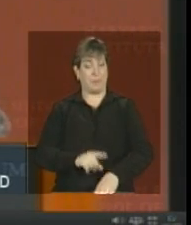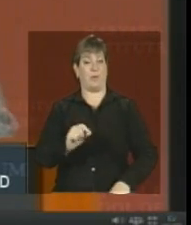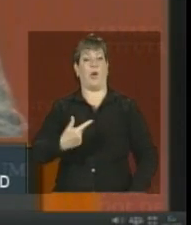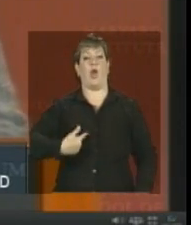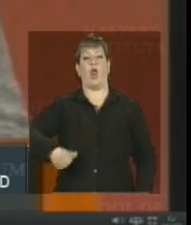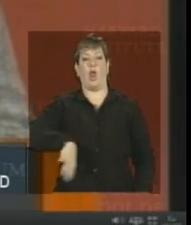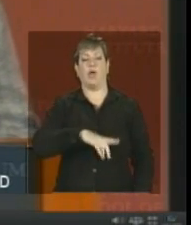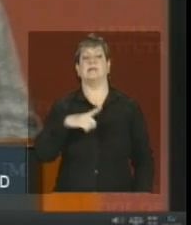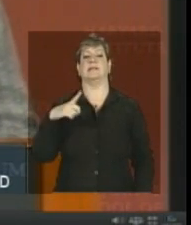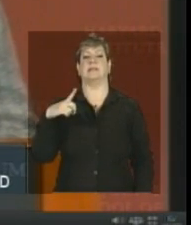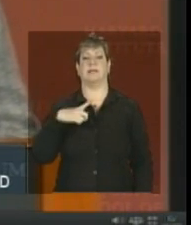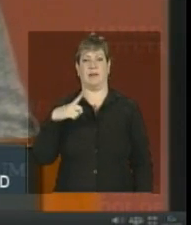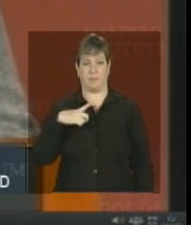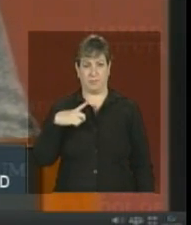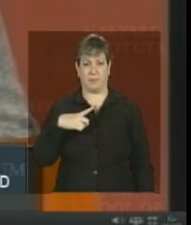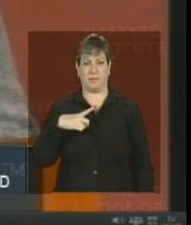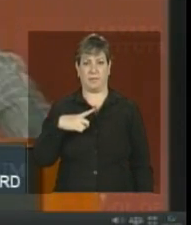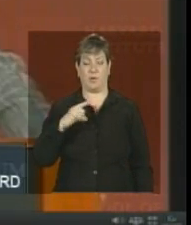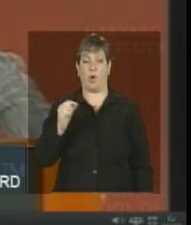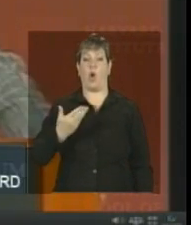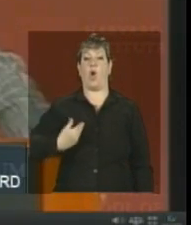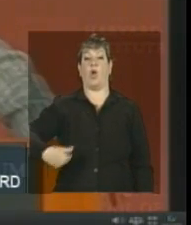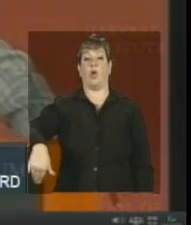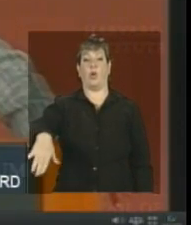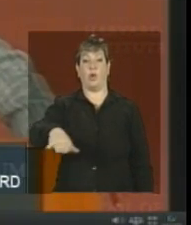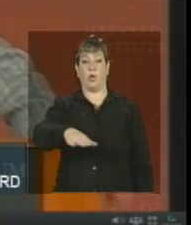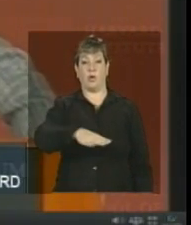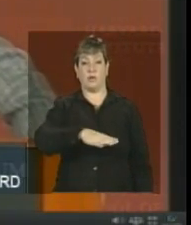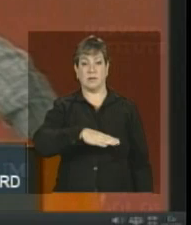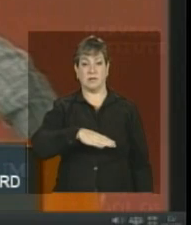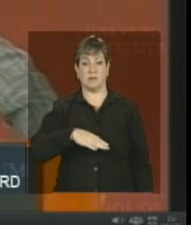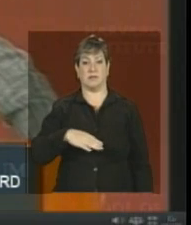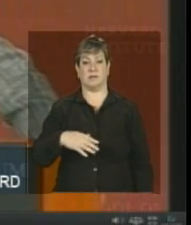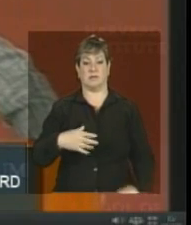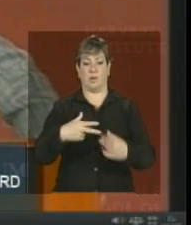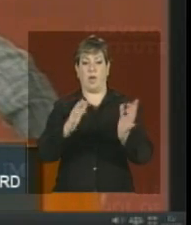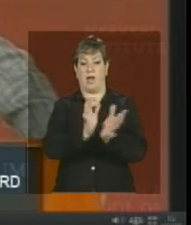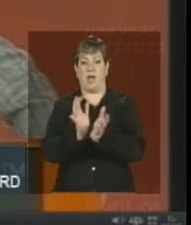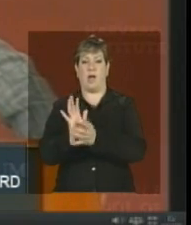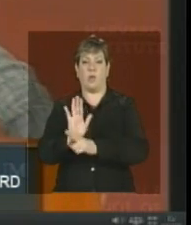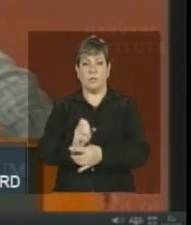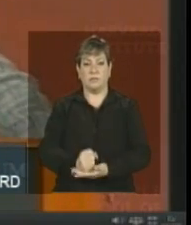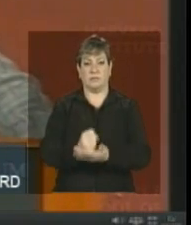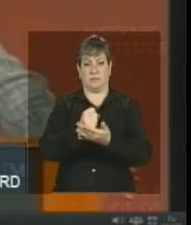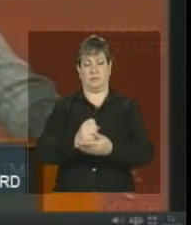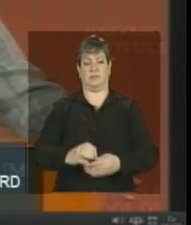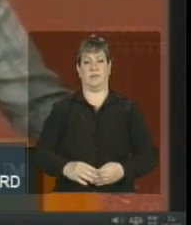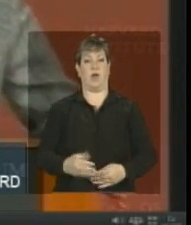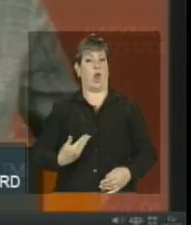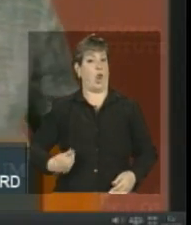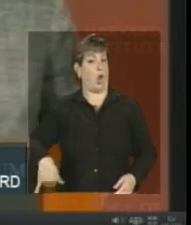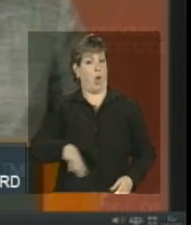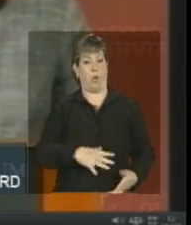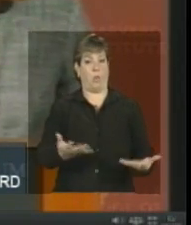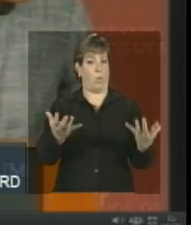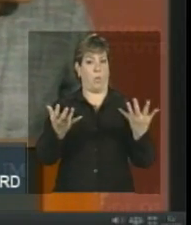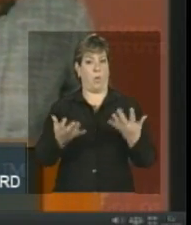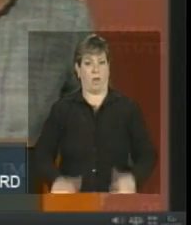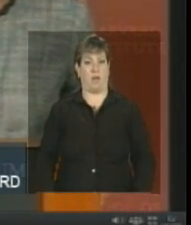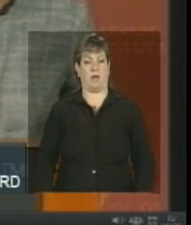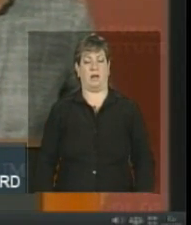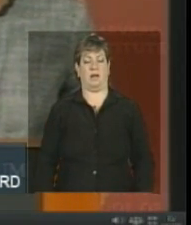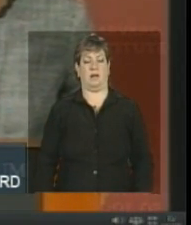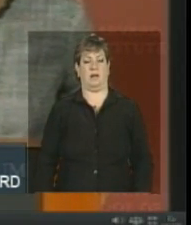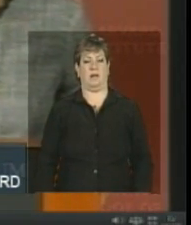temos as nossas a proteger. Nós não queremos ser um